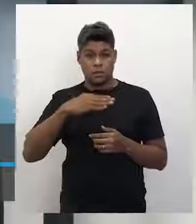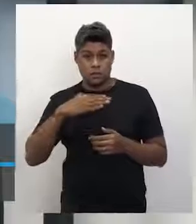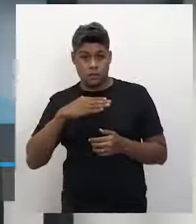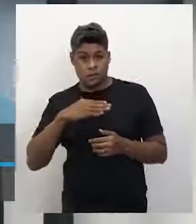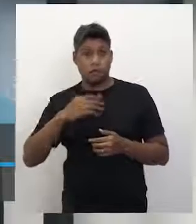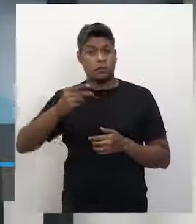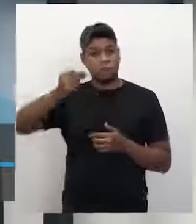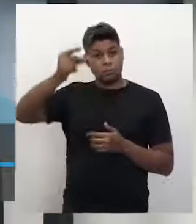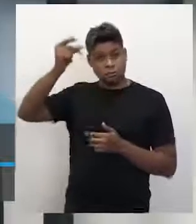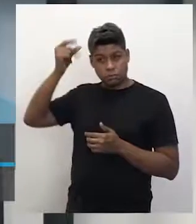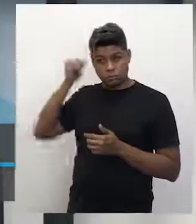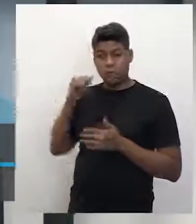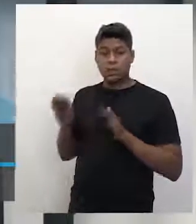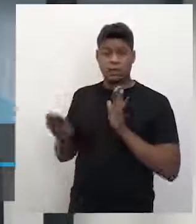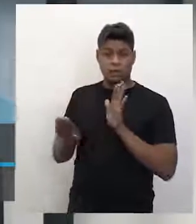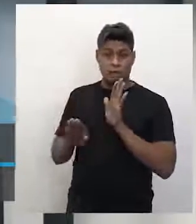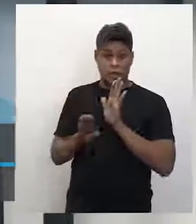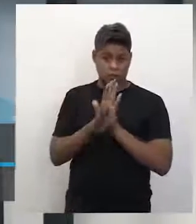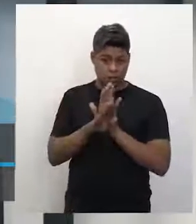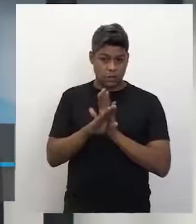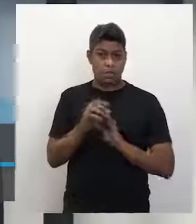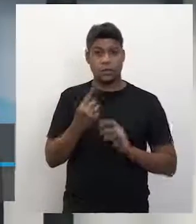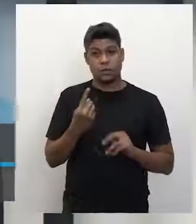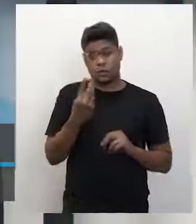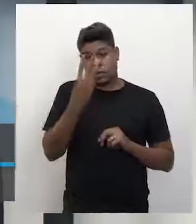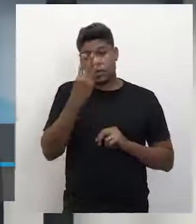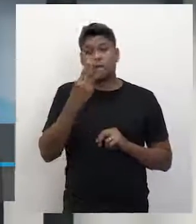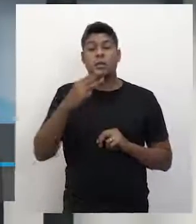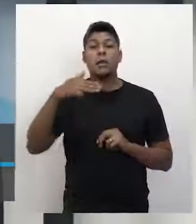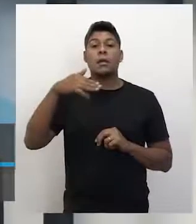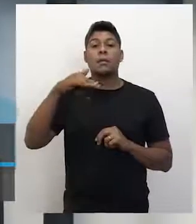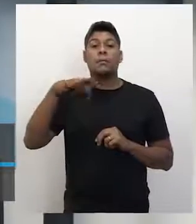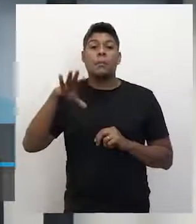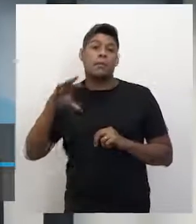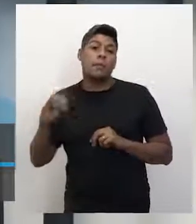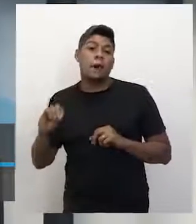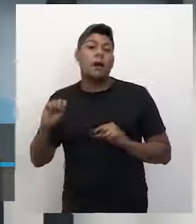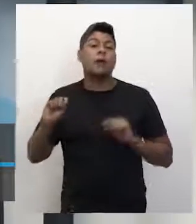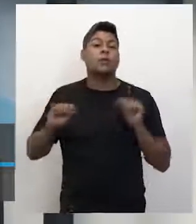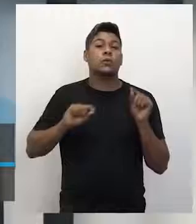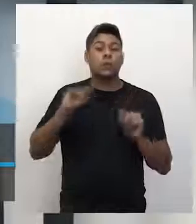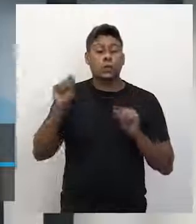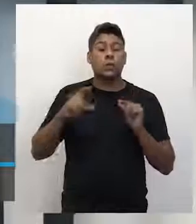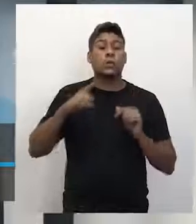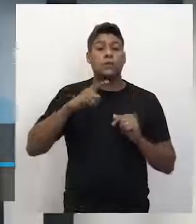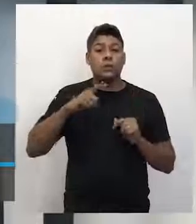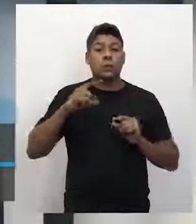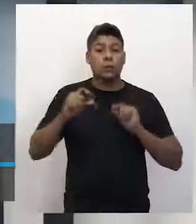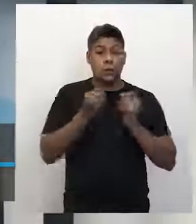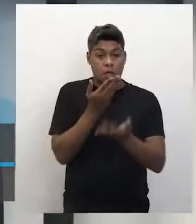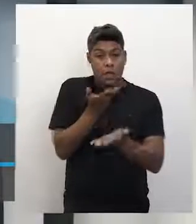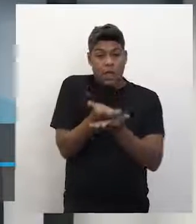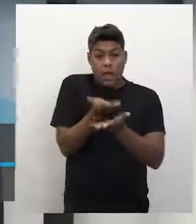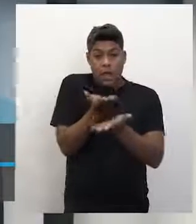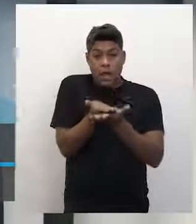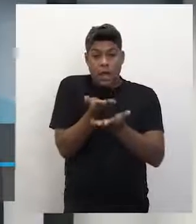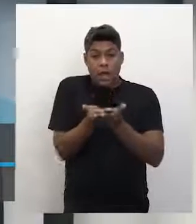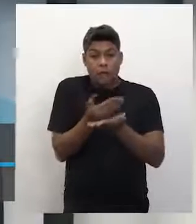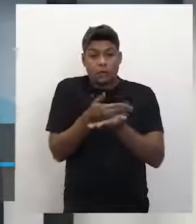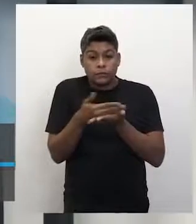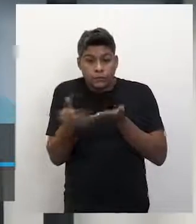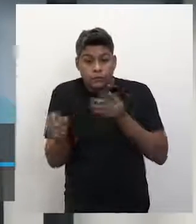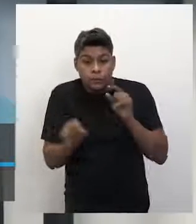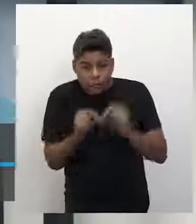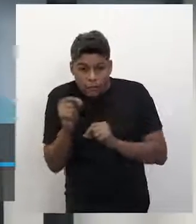Nessa época de maio, ela tá chegando, né? Ó, 13 de maio. Era para se estivéssemos normal, era para começar